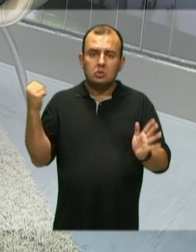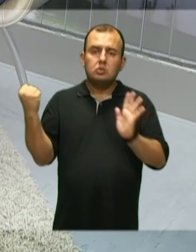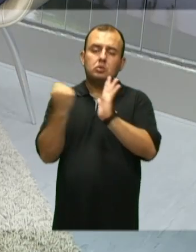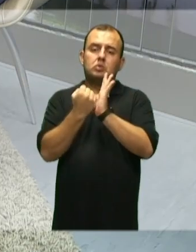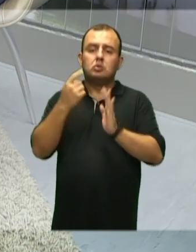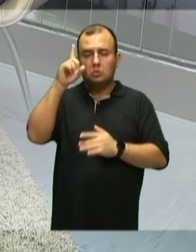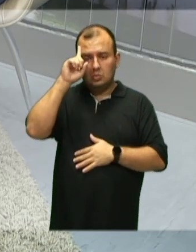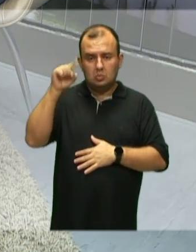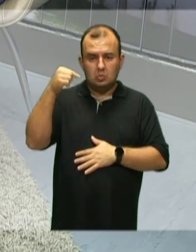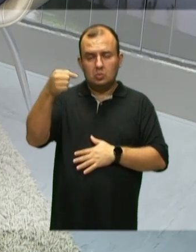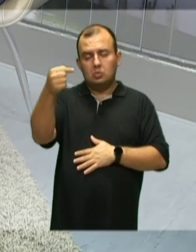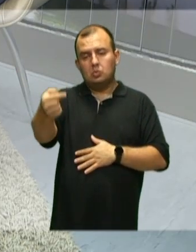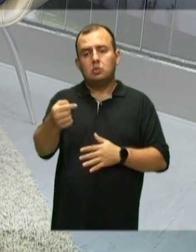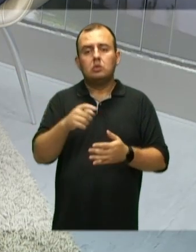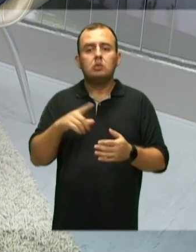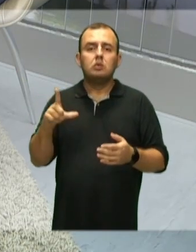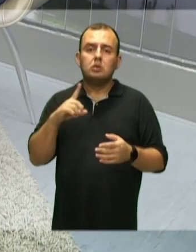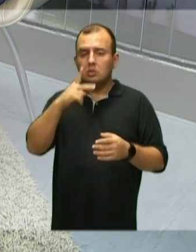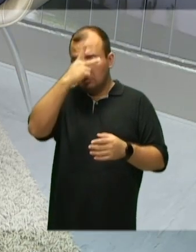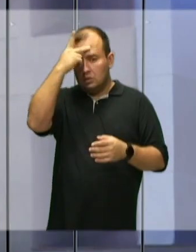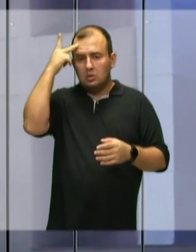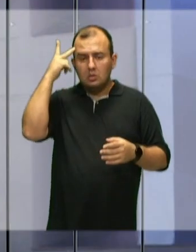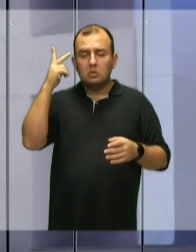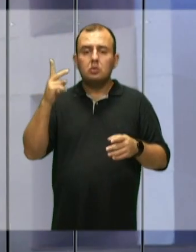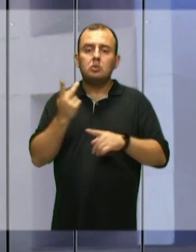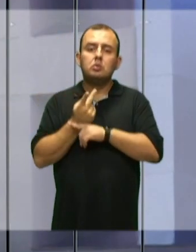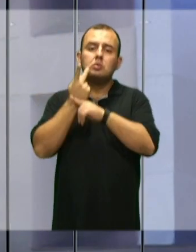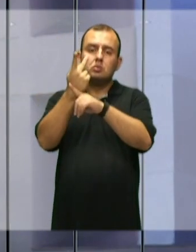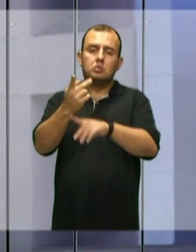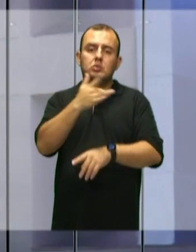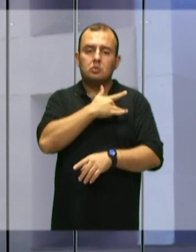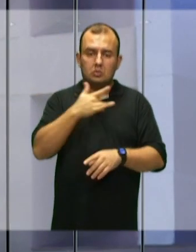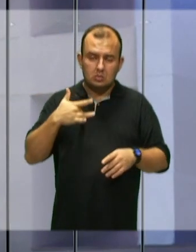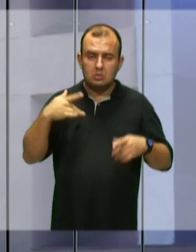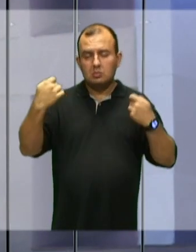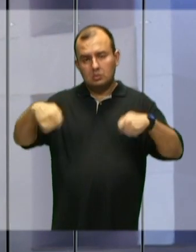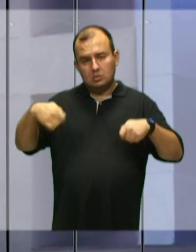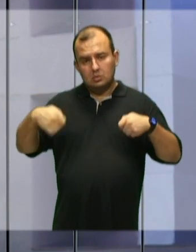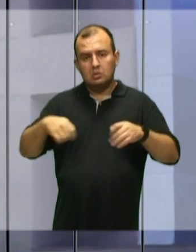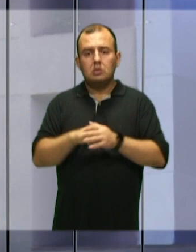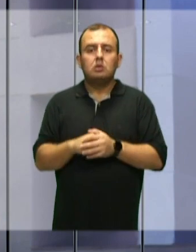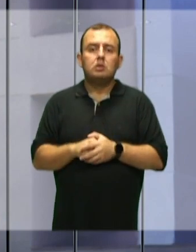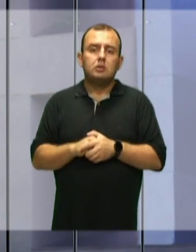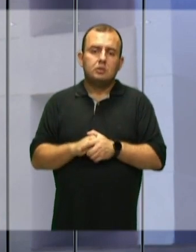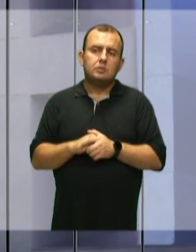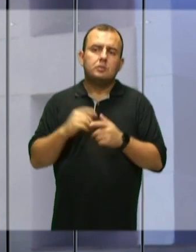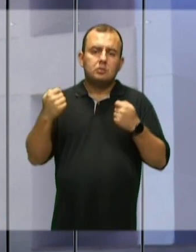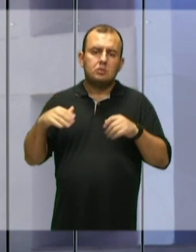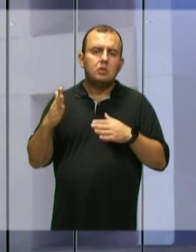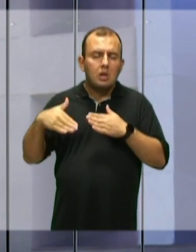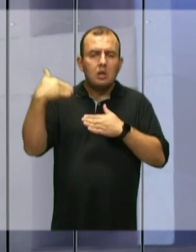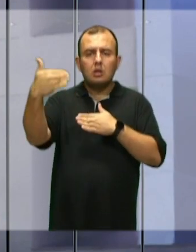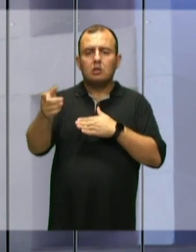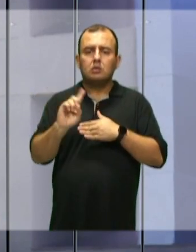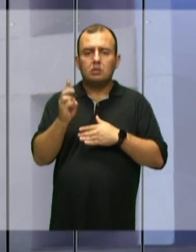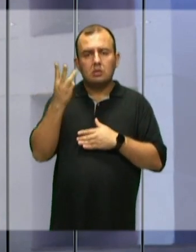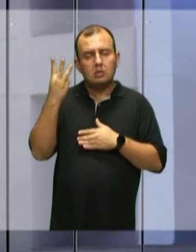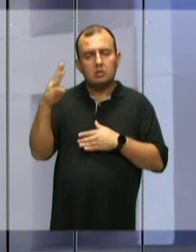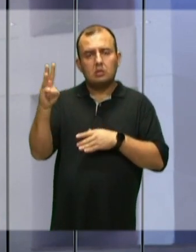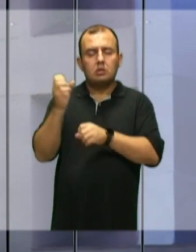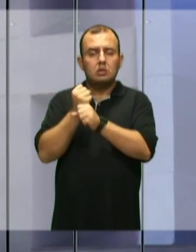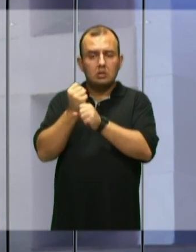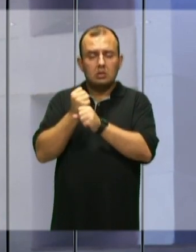todo dia na cidade todo dia nas pessoas que procuram uma saúde que precisa da saúde né Nós não precisamos ir muito além mas há 3 anos